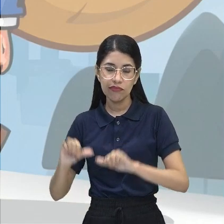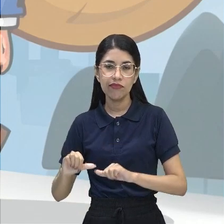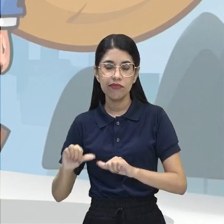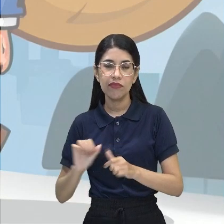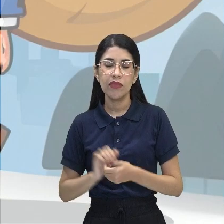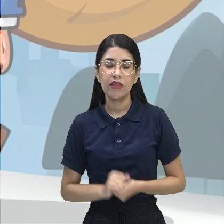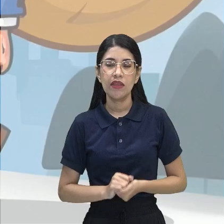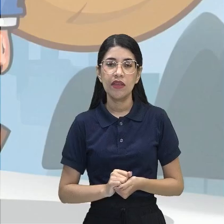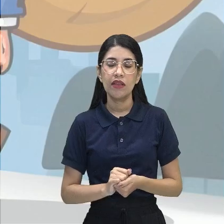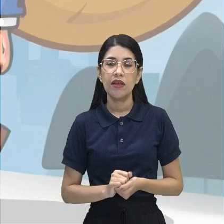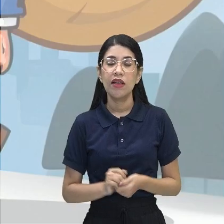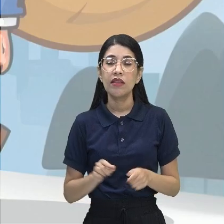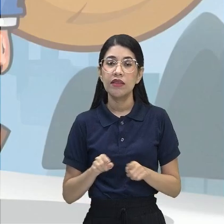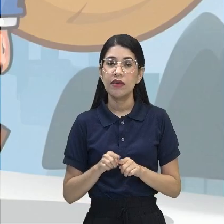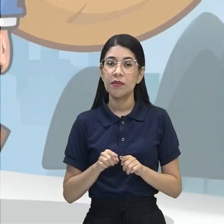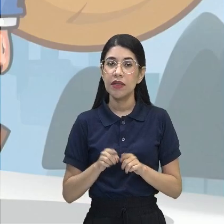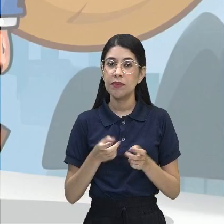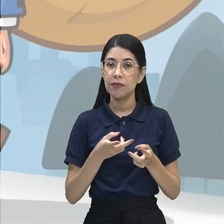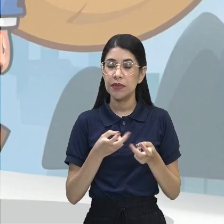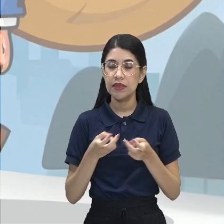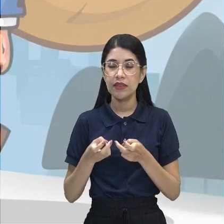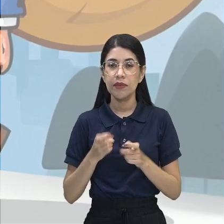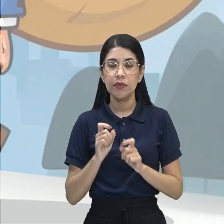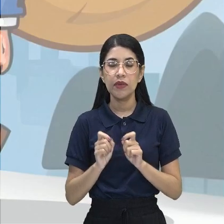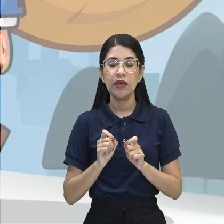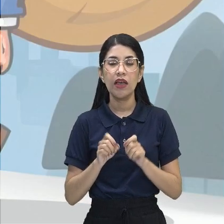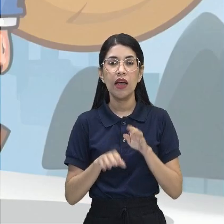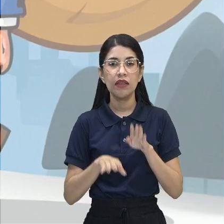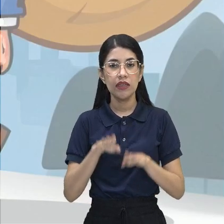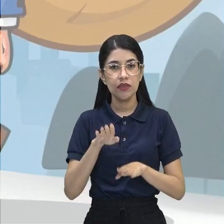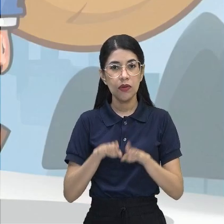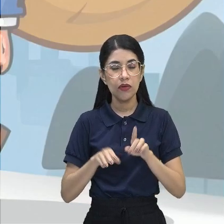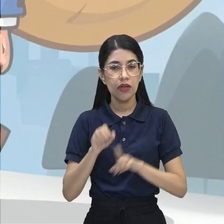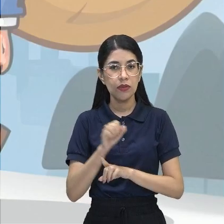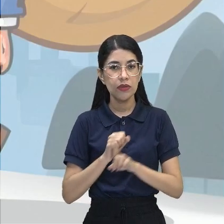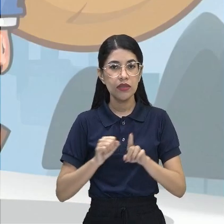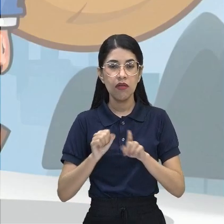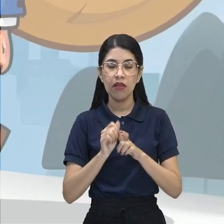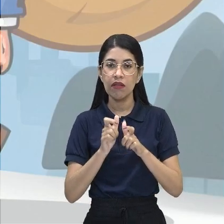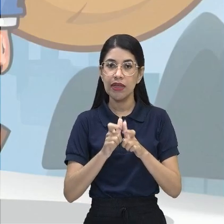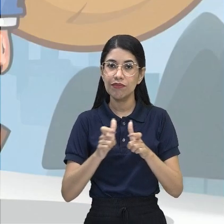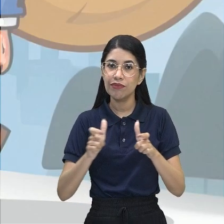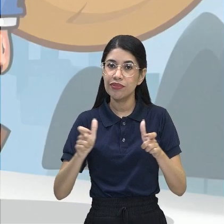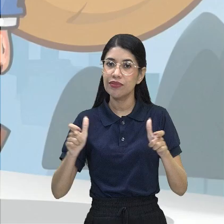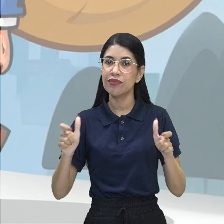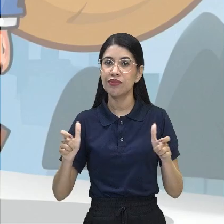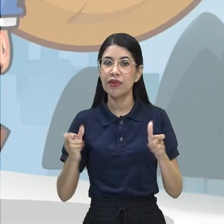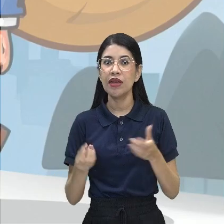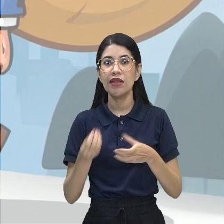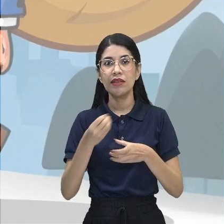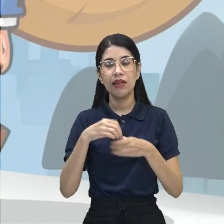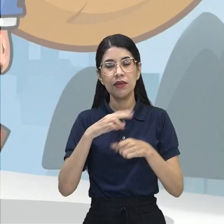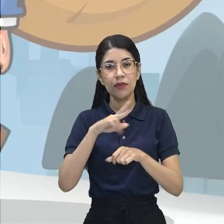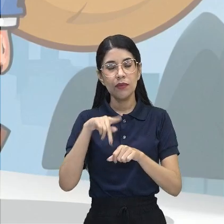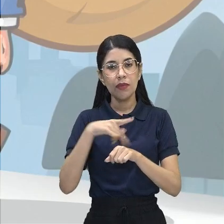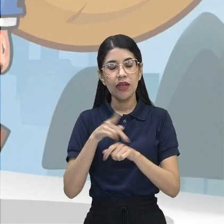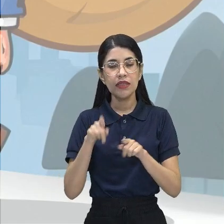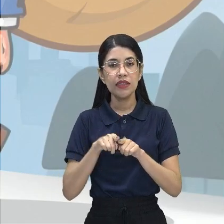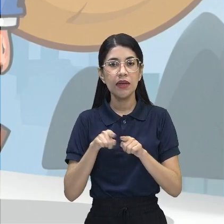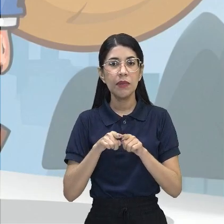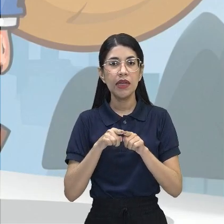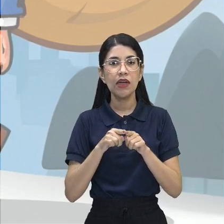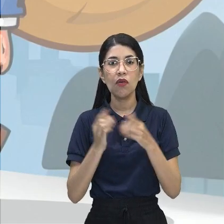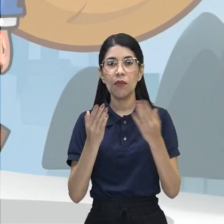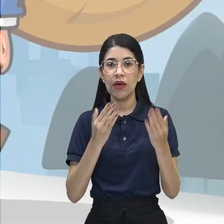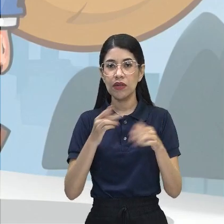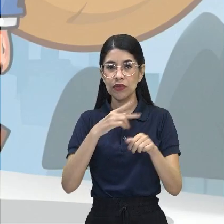também que nós temos uma desigualdade social que cresce dentro de um mesmo país e entre os países também.